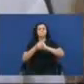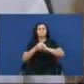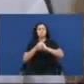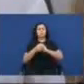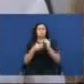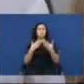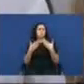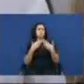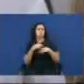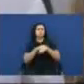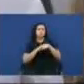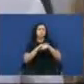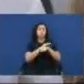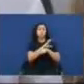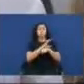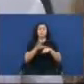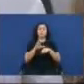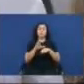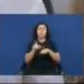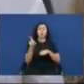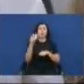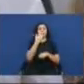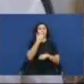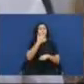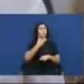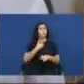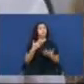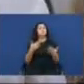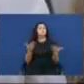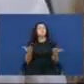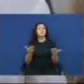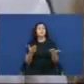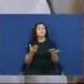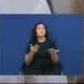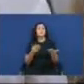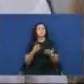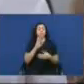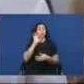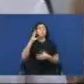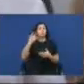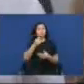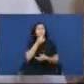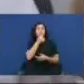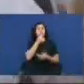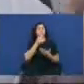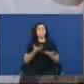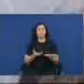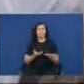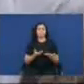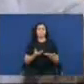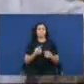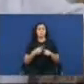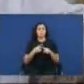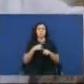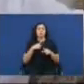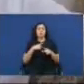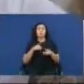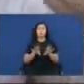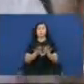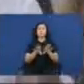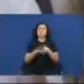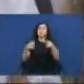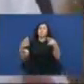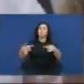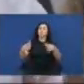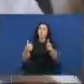estava conversando com o coordenador e ele me cobrou essa questão da prefeitura, isso já tem algum tempo. Mesmo porque existe uma área